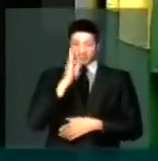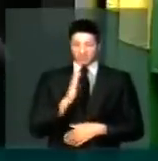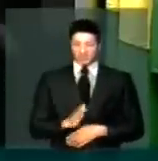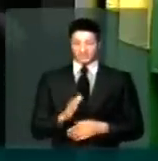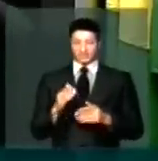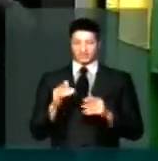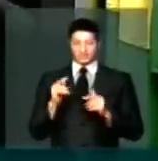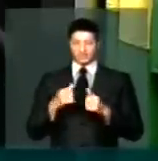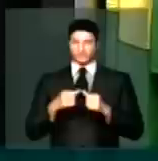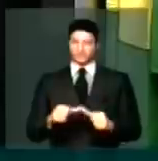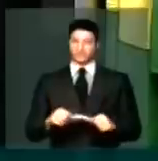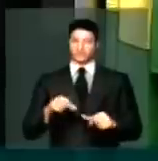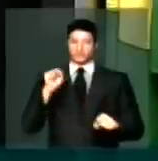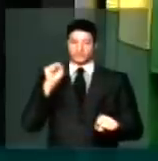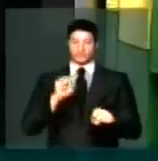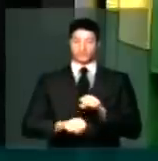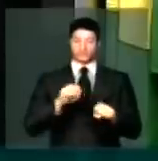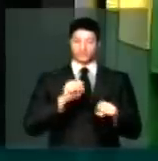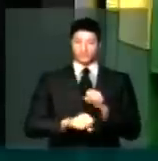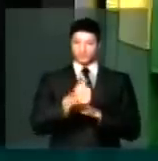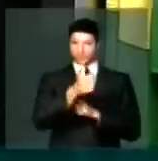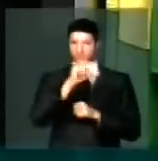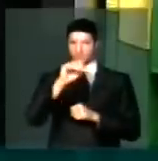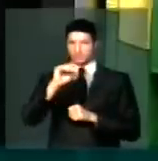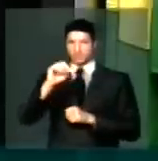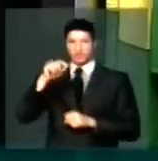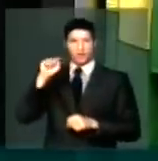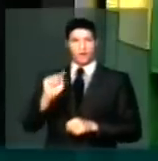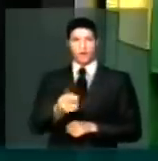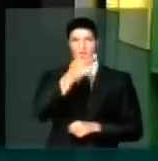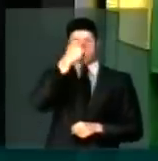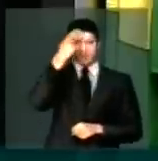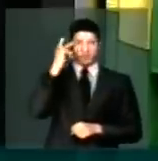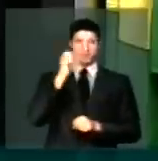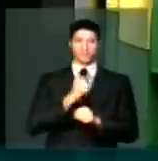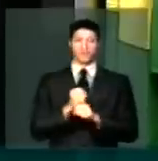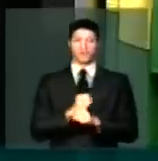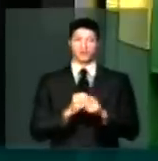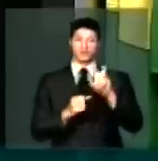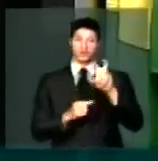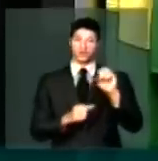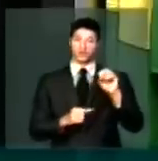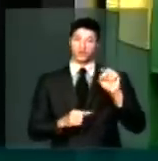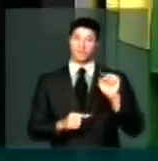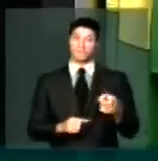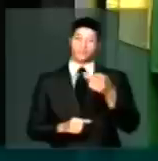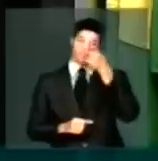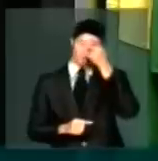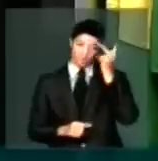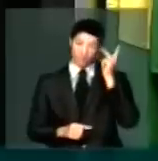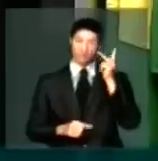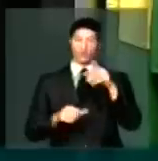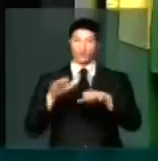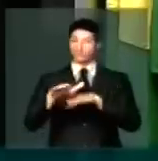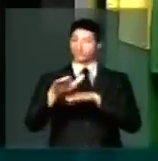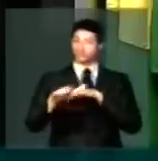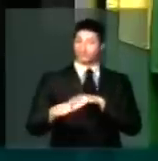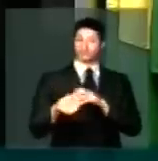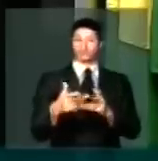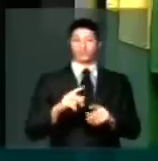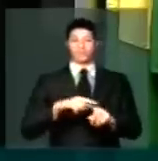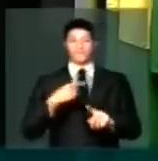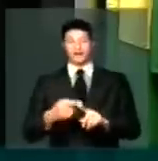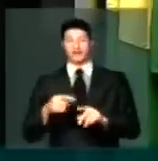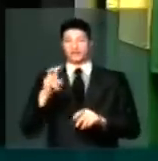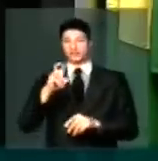Brasil estão se matando 100 mil pessoas por ano? São 50 mil pessoas no trânsito. E